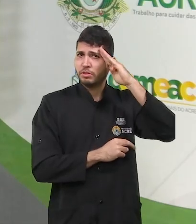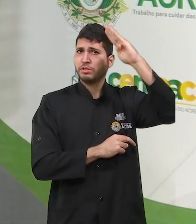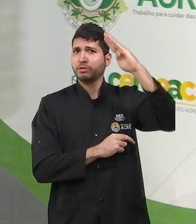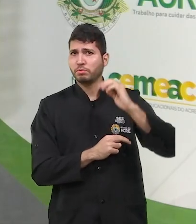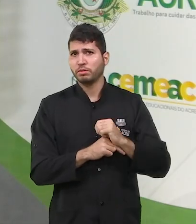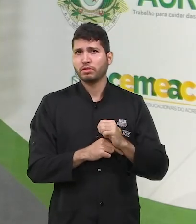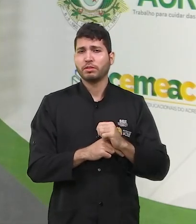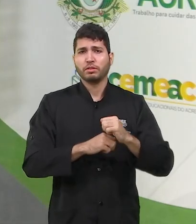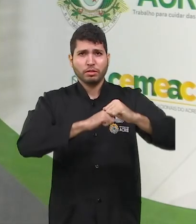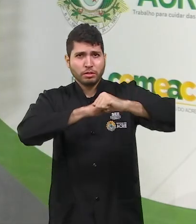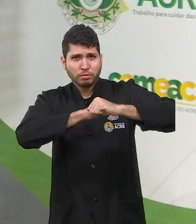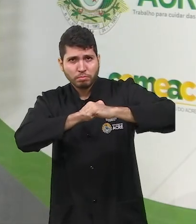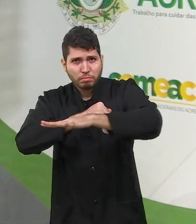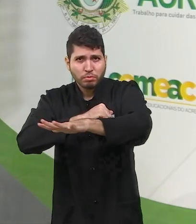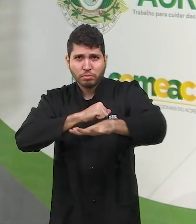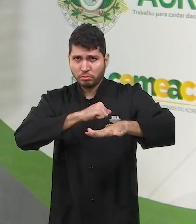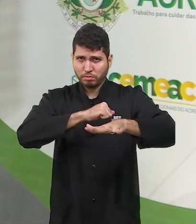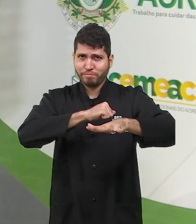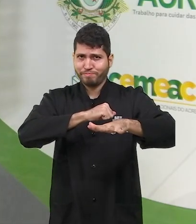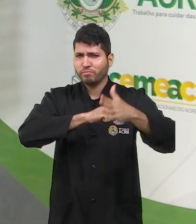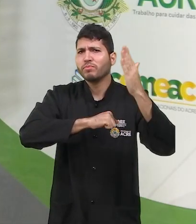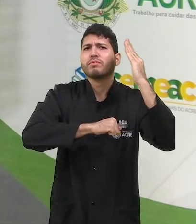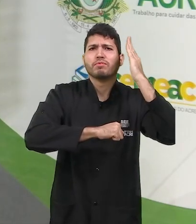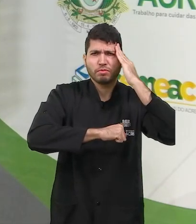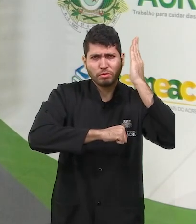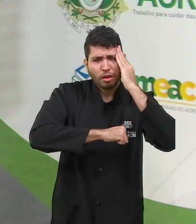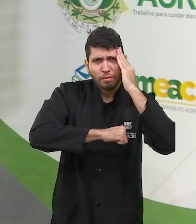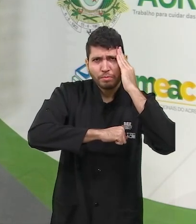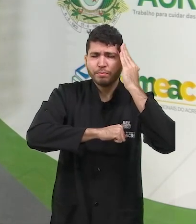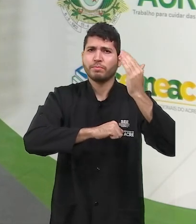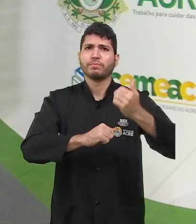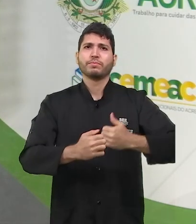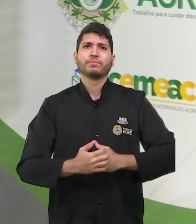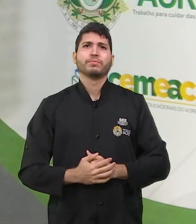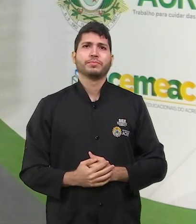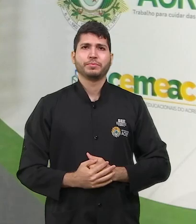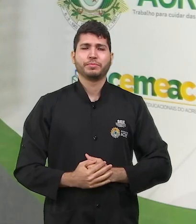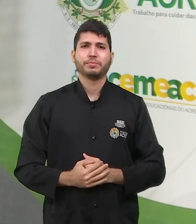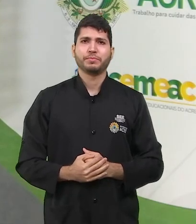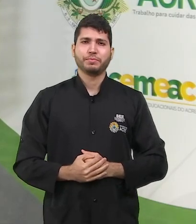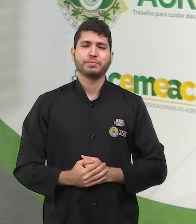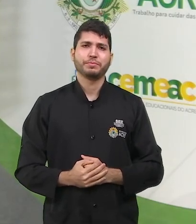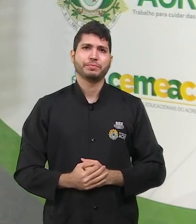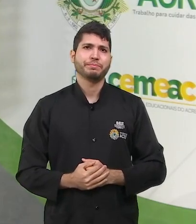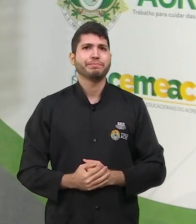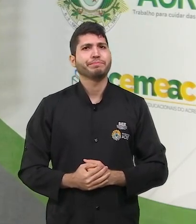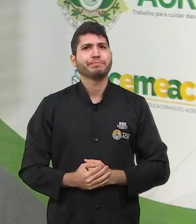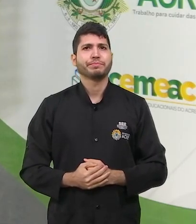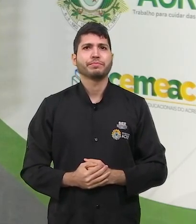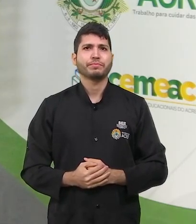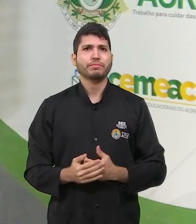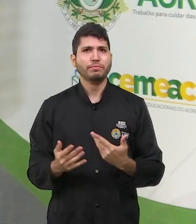das mídias. Ok? Ficou compreendido? Então, só que junto com essa